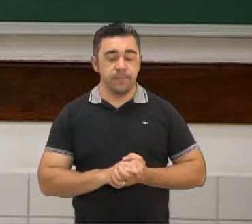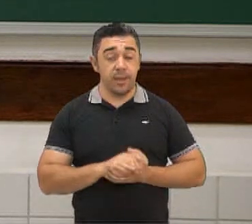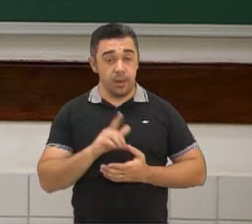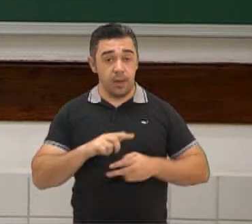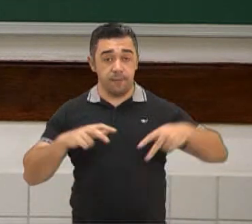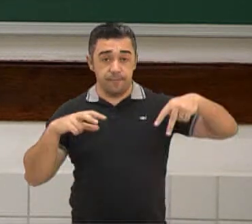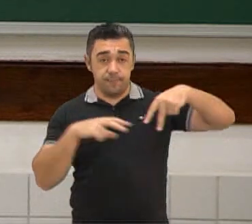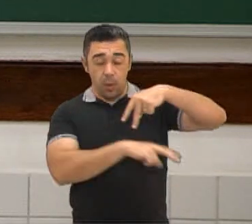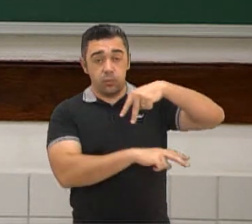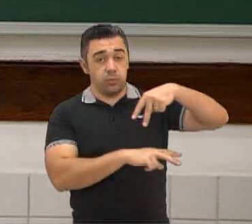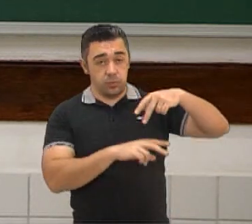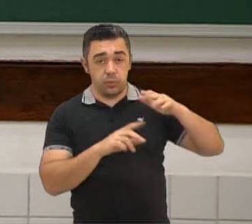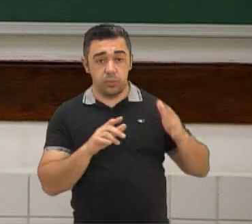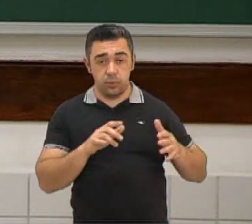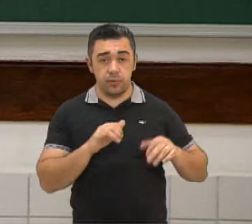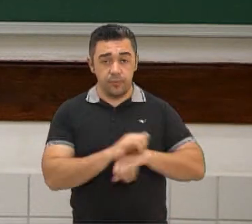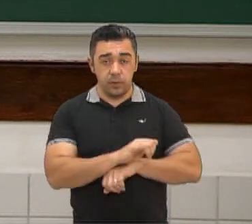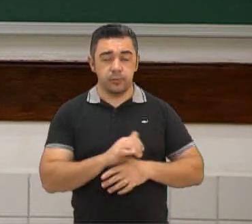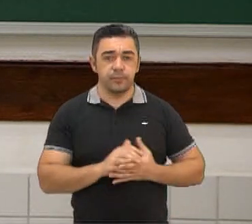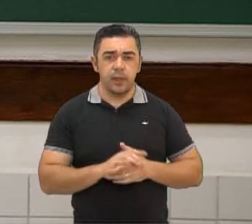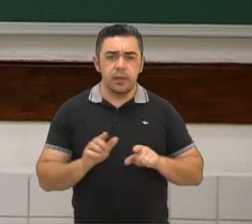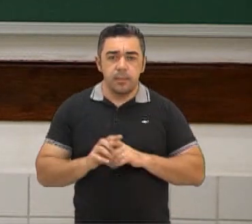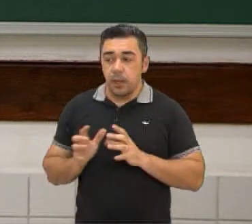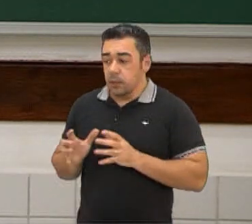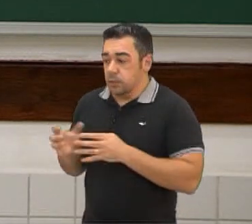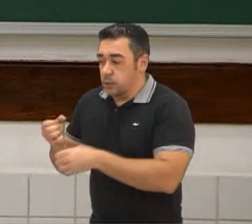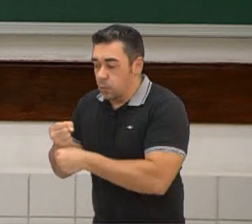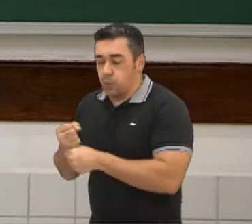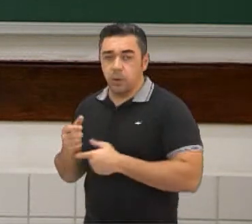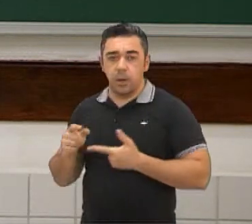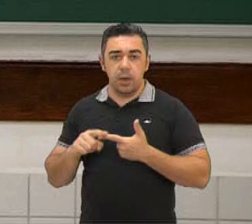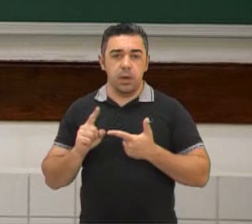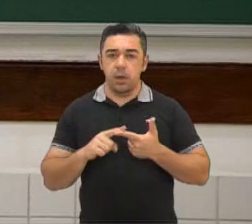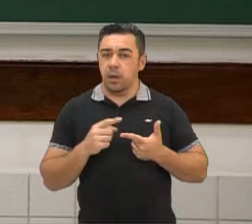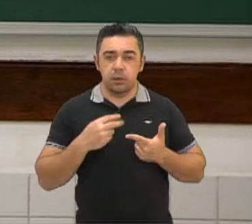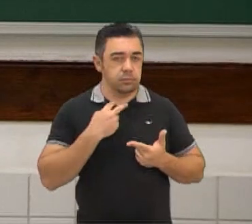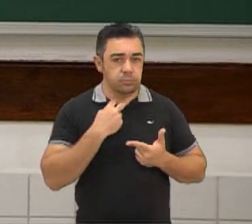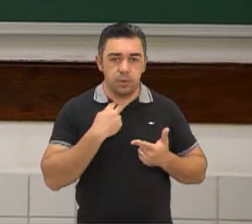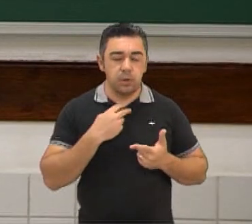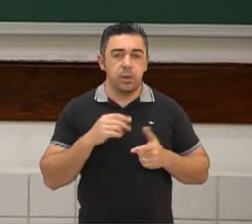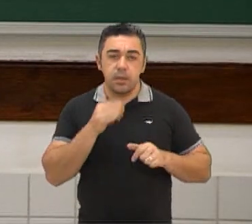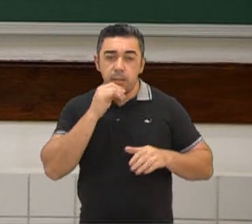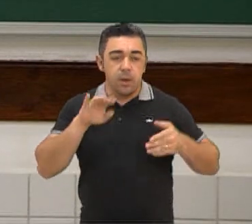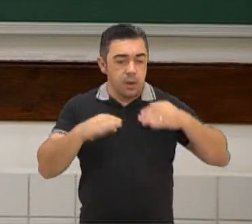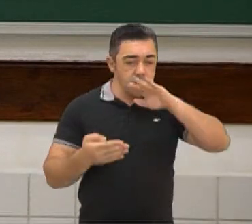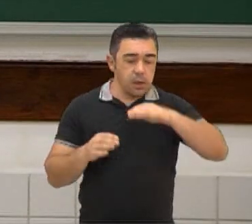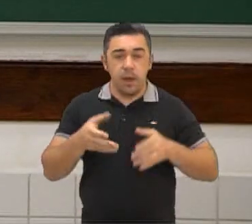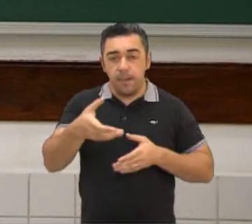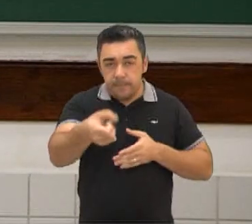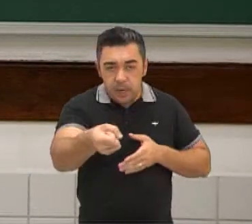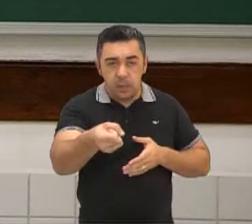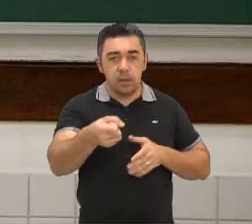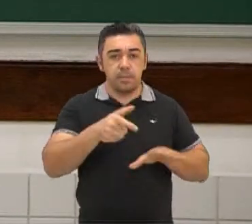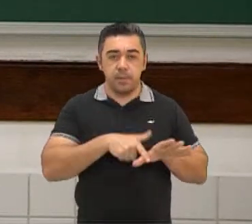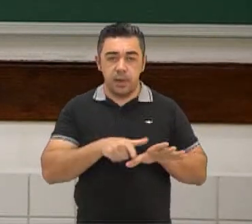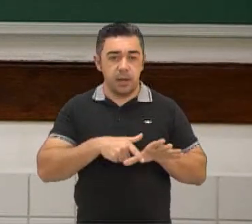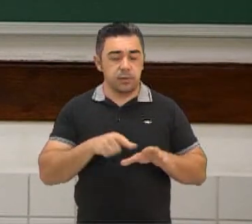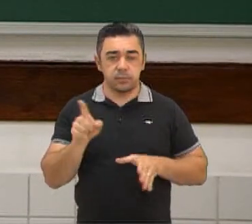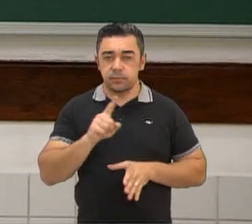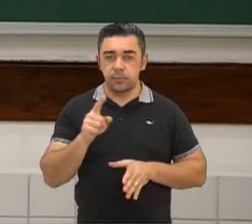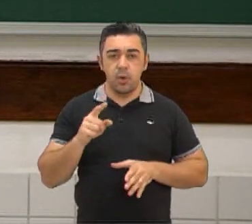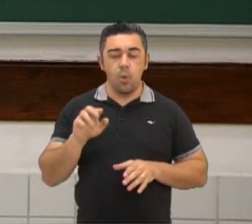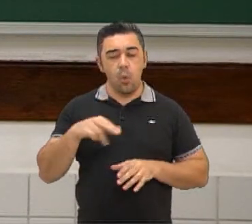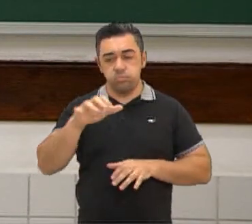uma falta grave. Também segurar durante o nado, segurar no pé do adversário e puxar ele para trás, ou segurar no